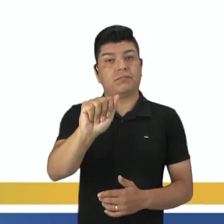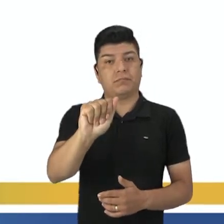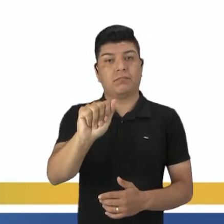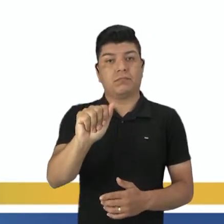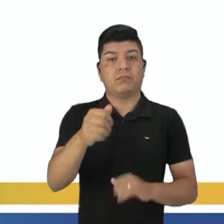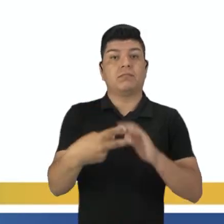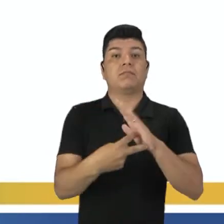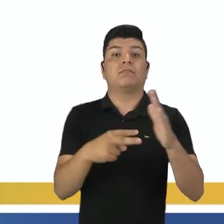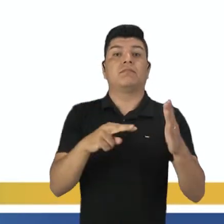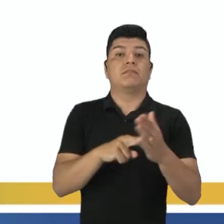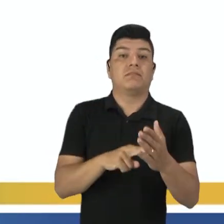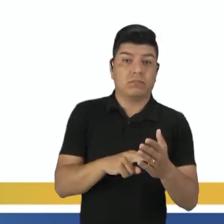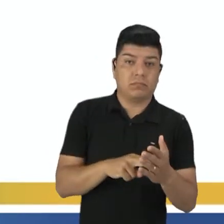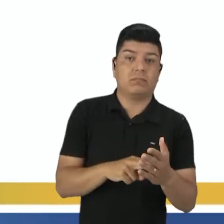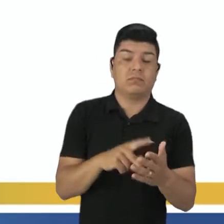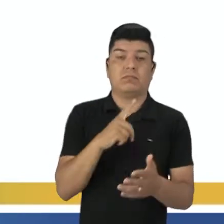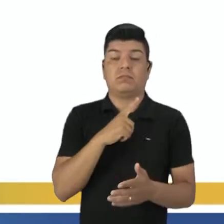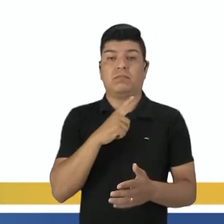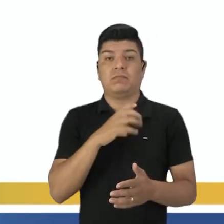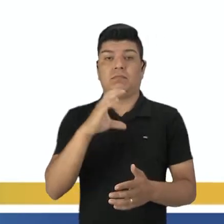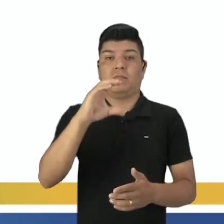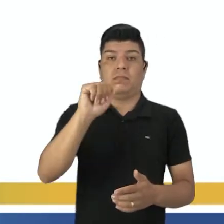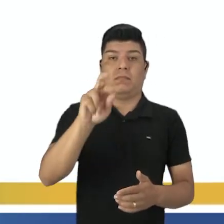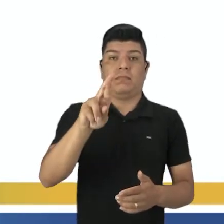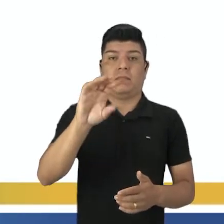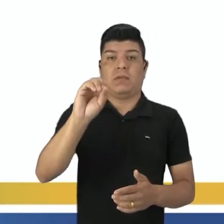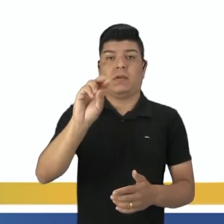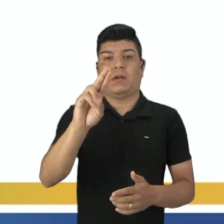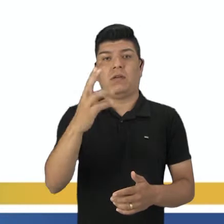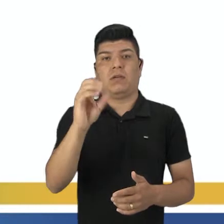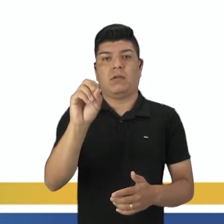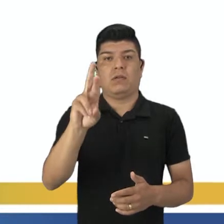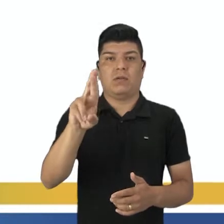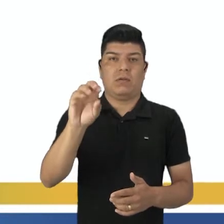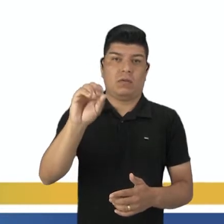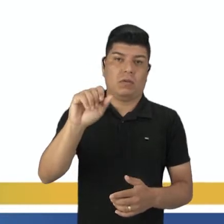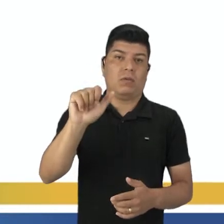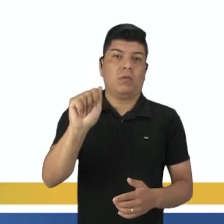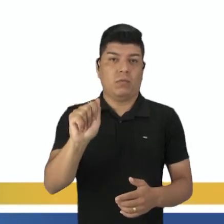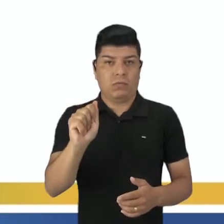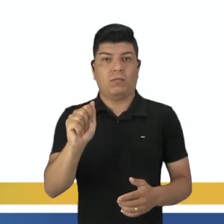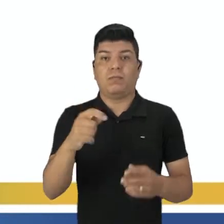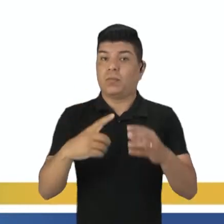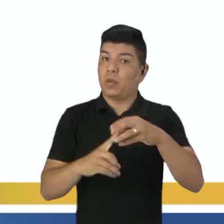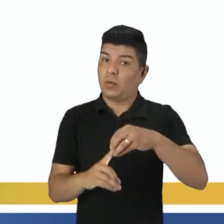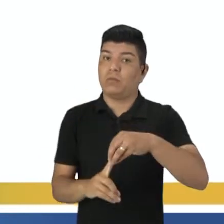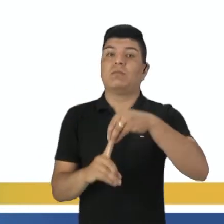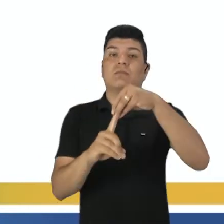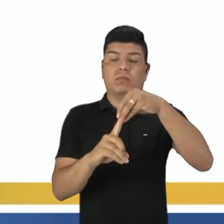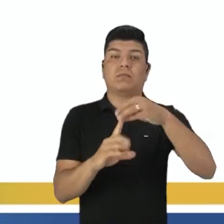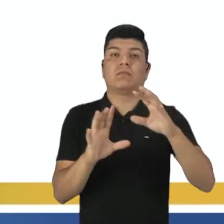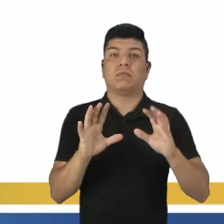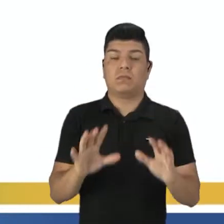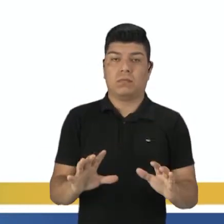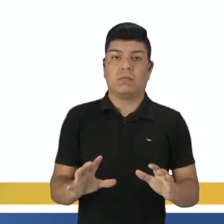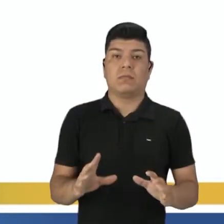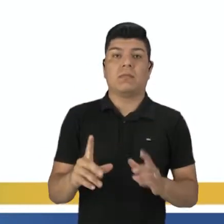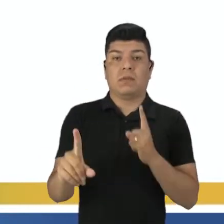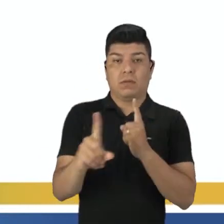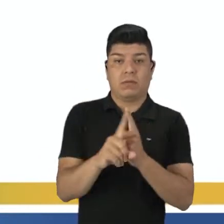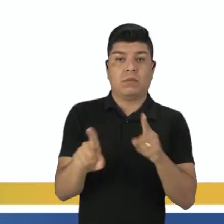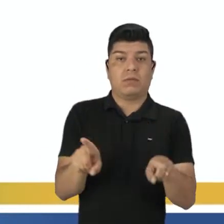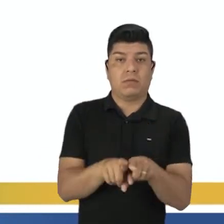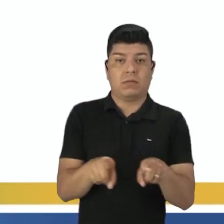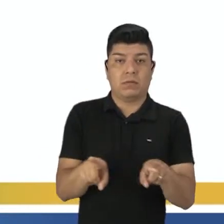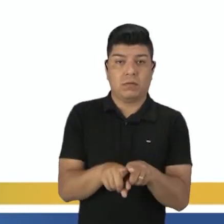essa quantidade de vezes que obtivemos cara ou coroa de frequência absoluta. E aí a gente pode encontrar também a